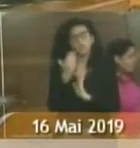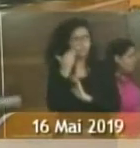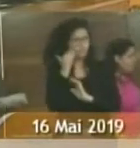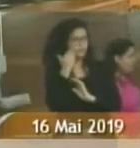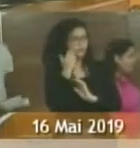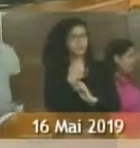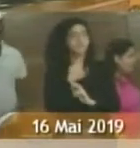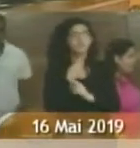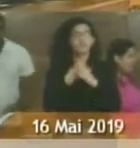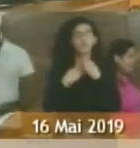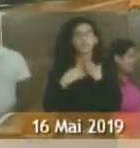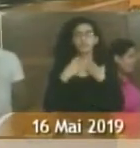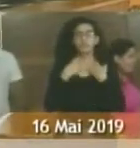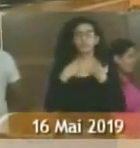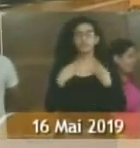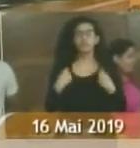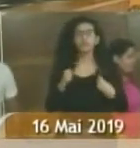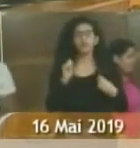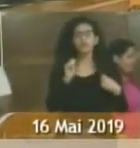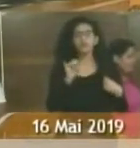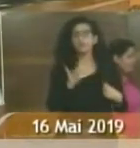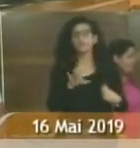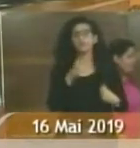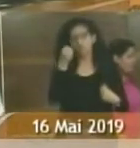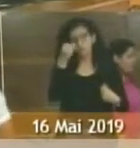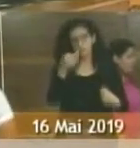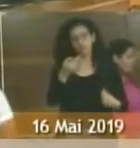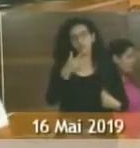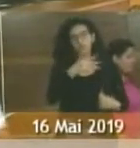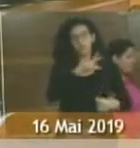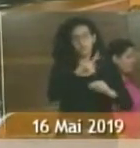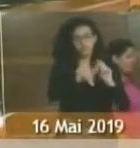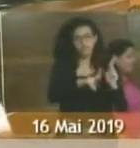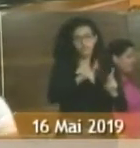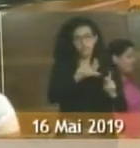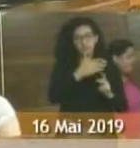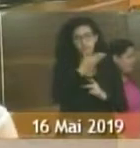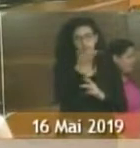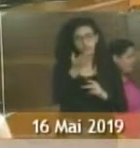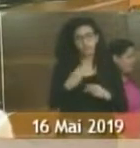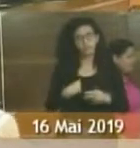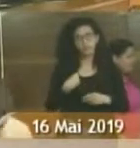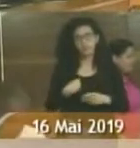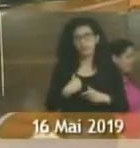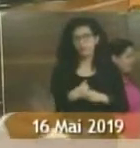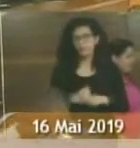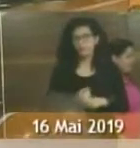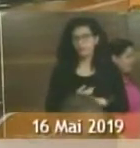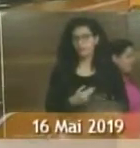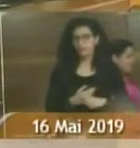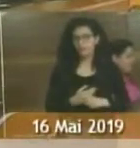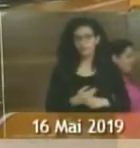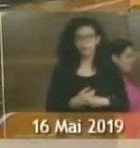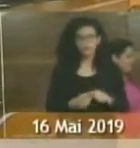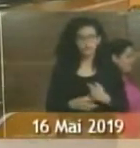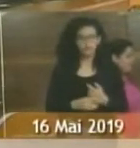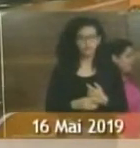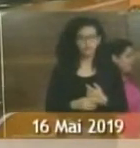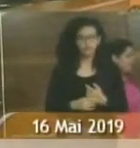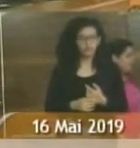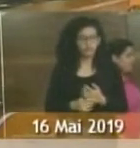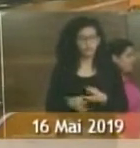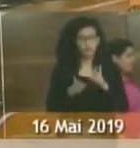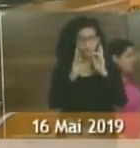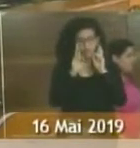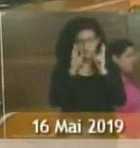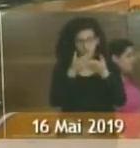Então, é uma satisfação que a gente está dando para a população, para vocês que estão aqui, em nome do respeito que